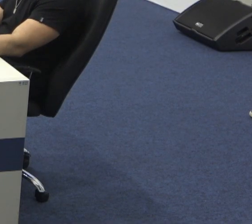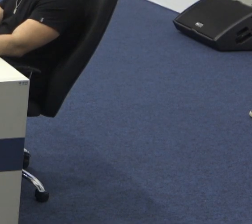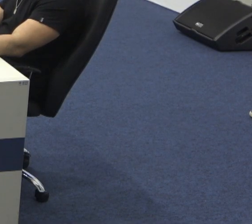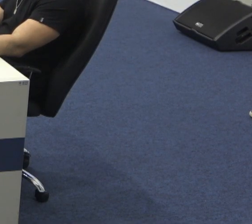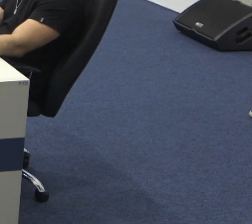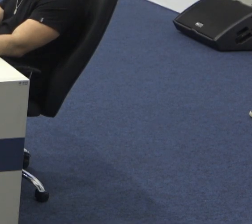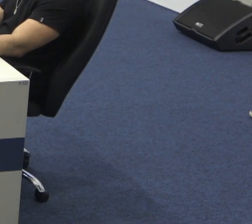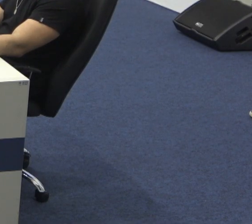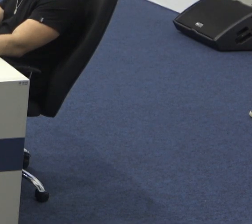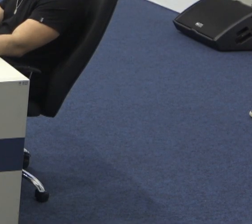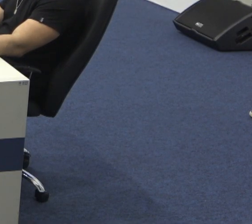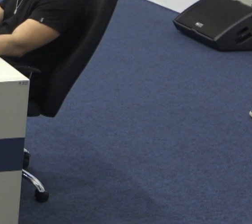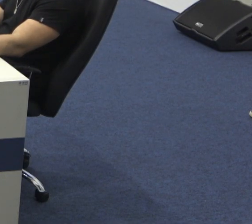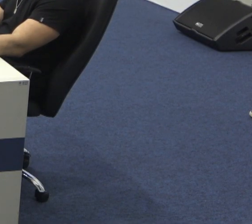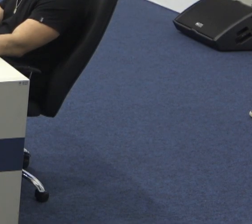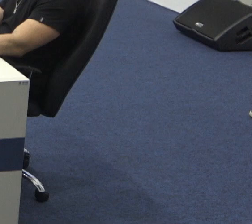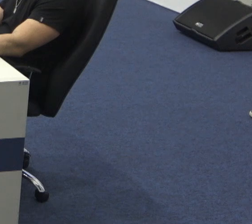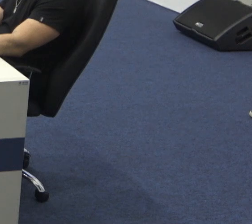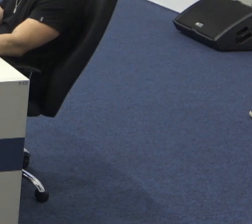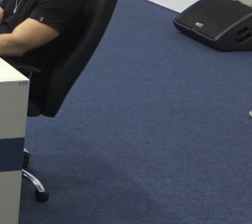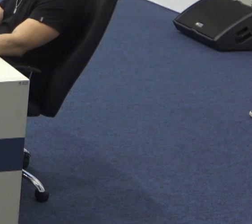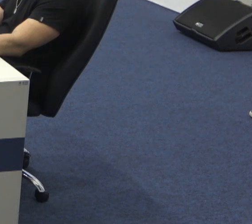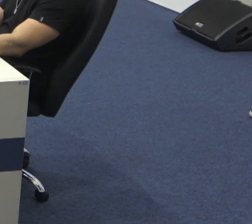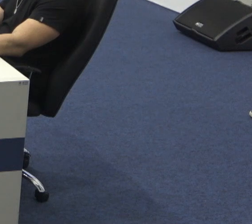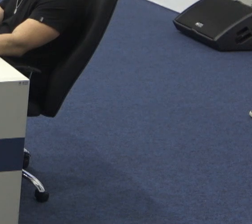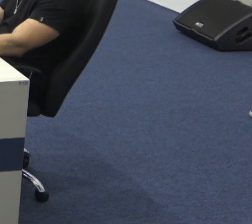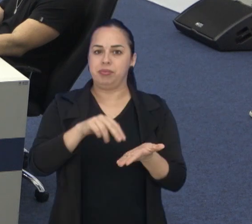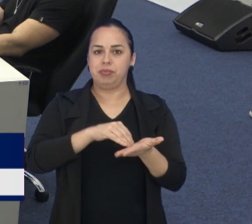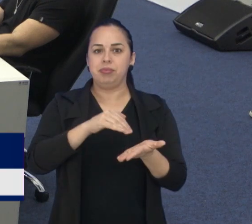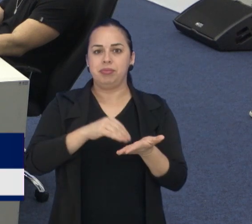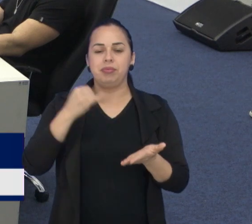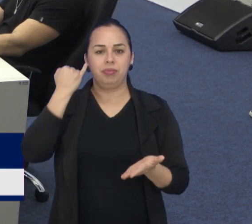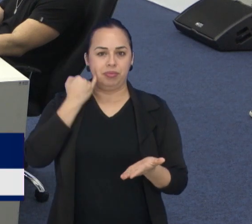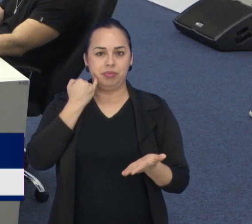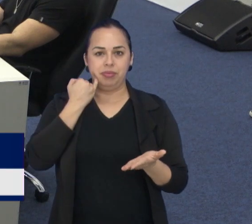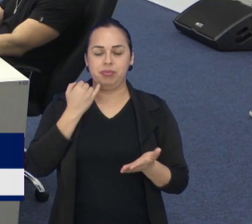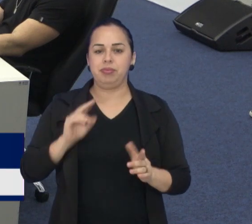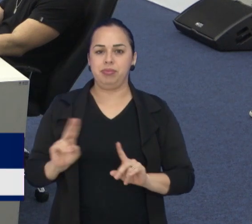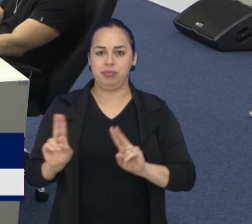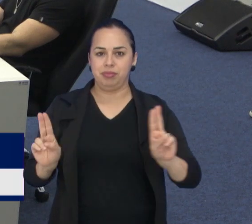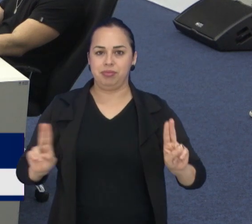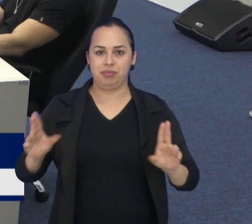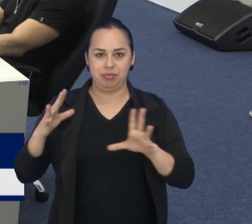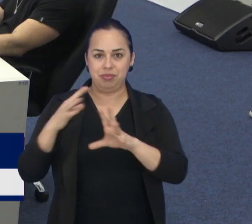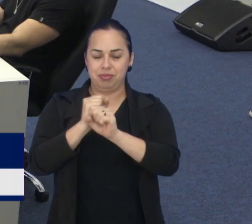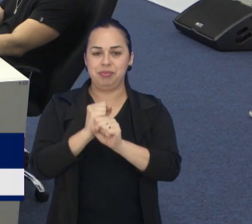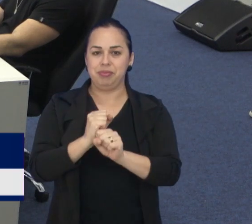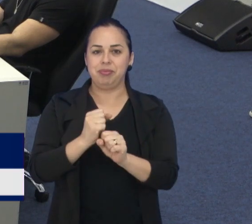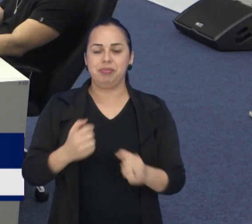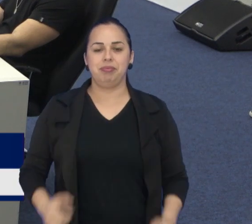Convoco o senhor secretário, vereador Zé Luiz Nunes, para fazer verificação de presença.